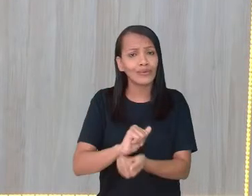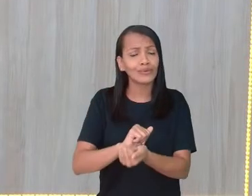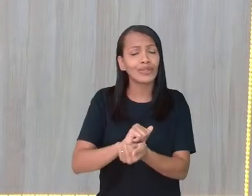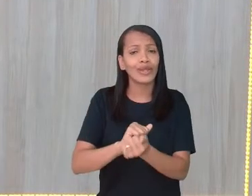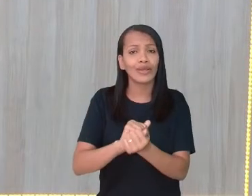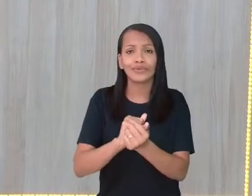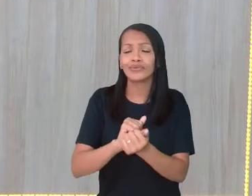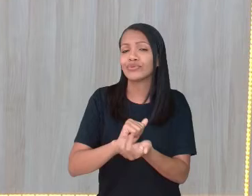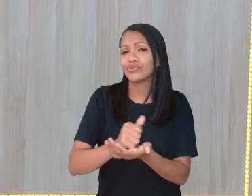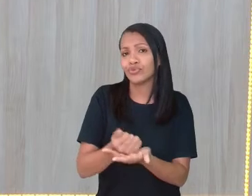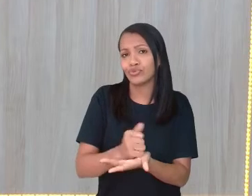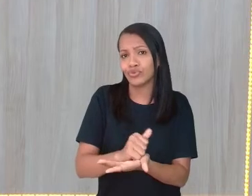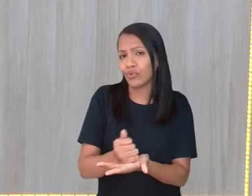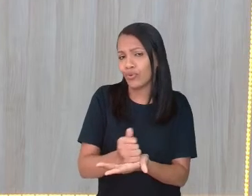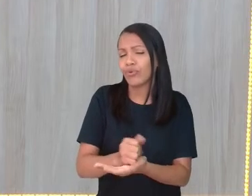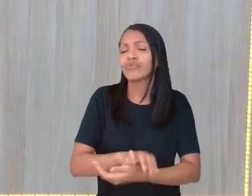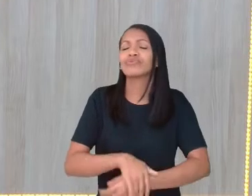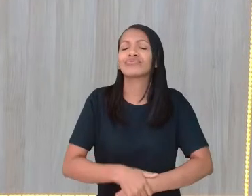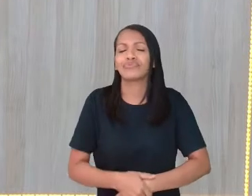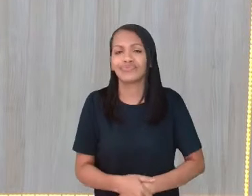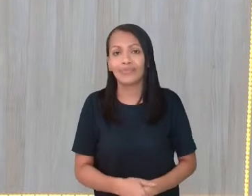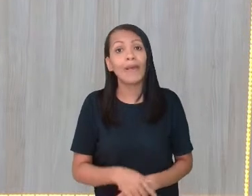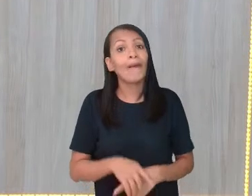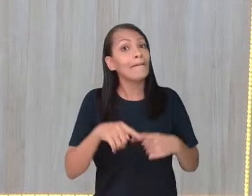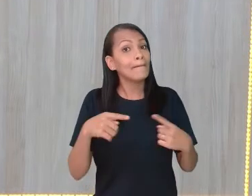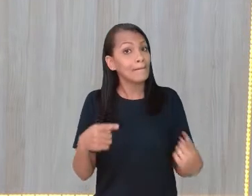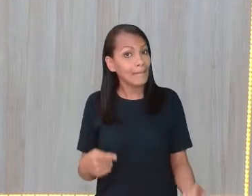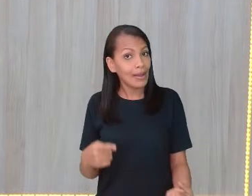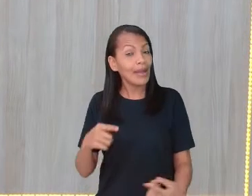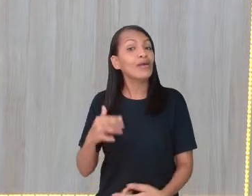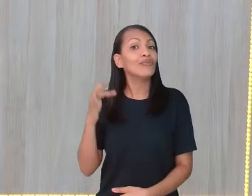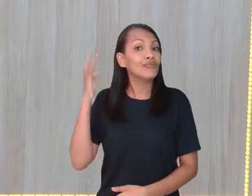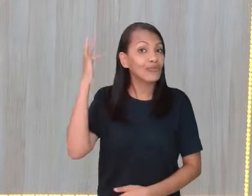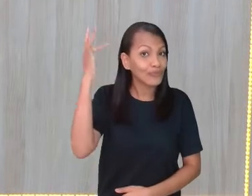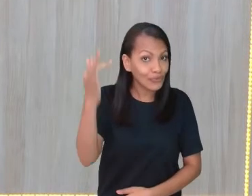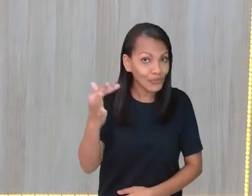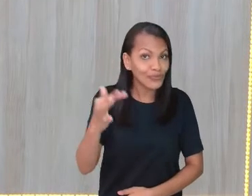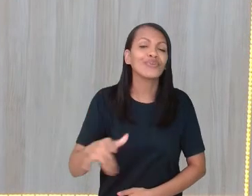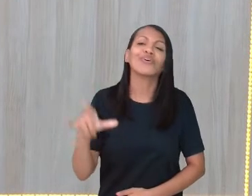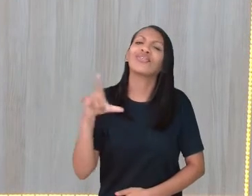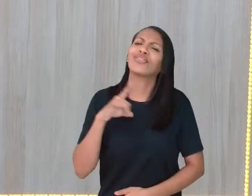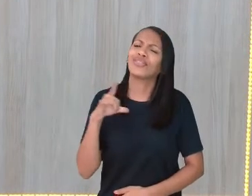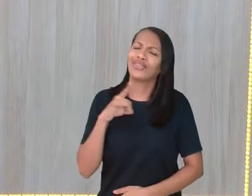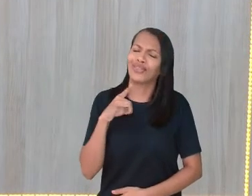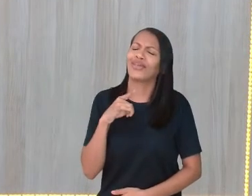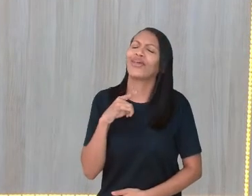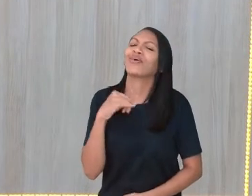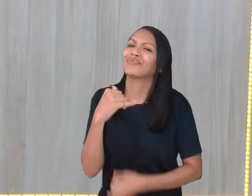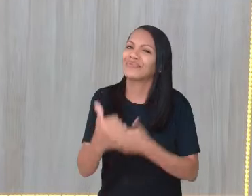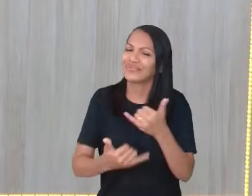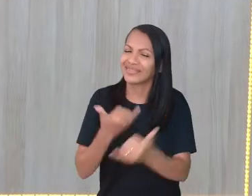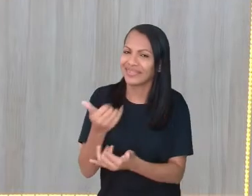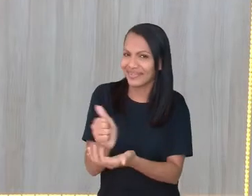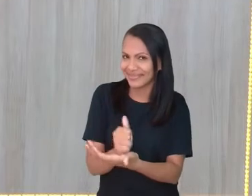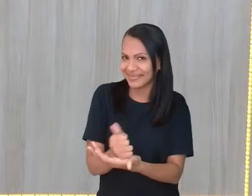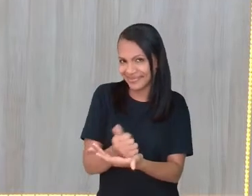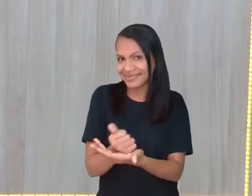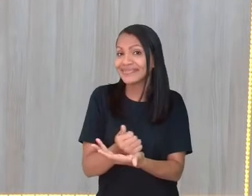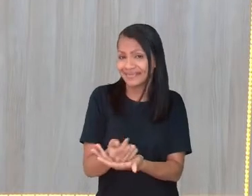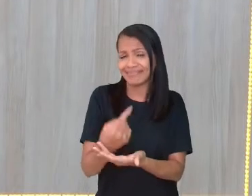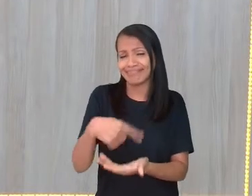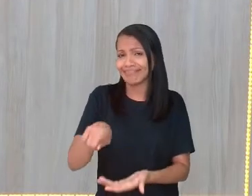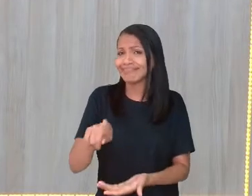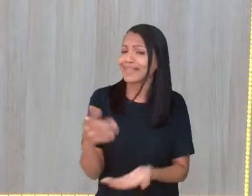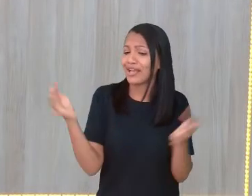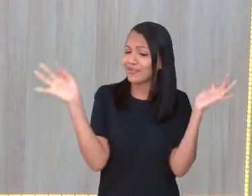semana que vem mesmo tem um, tem. E aí eu vou chamar Pedro para vir para cá fazer um joguinho com vocês, para ele, né,